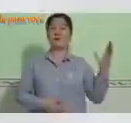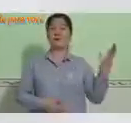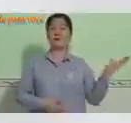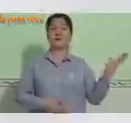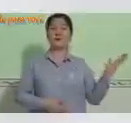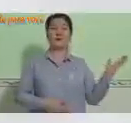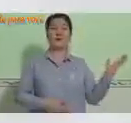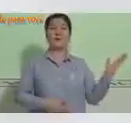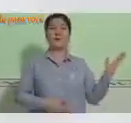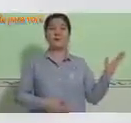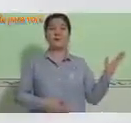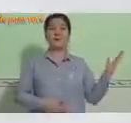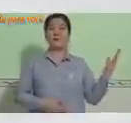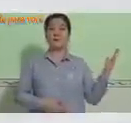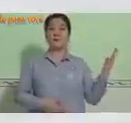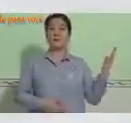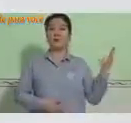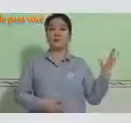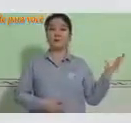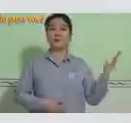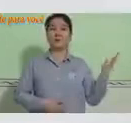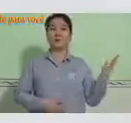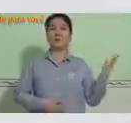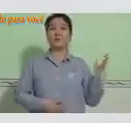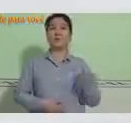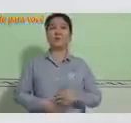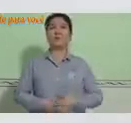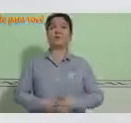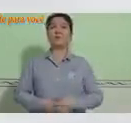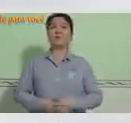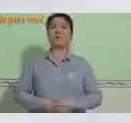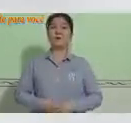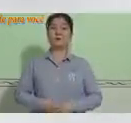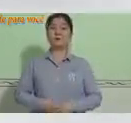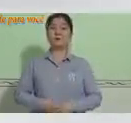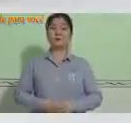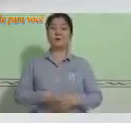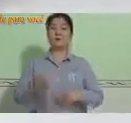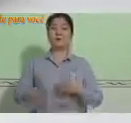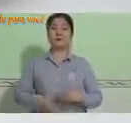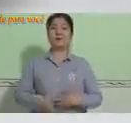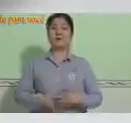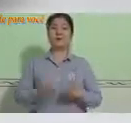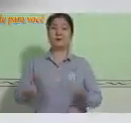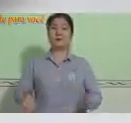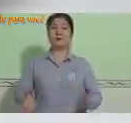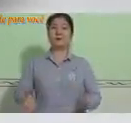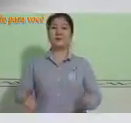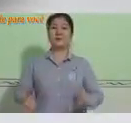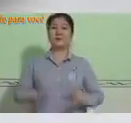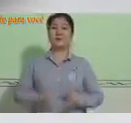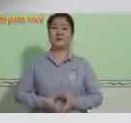vírgula mas que estão fazendo o trt a mnt o dnpm a tr o sr ou miomas